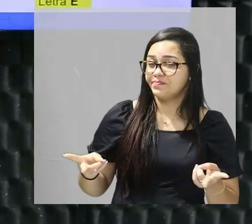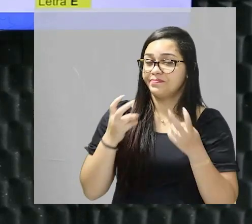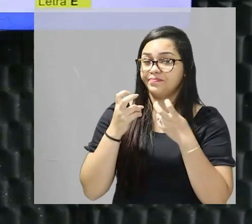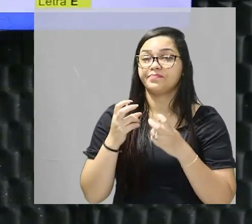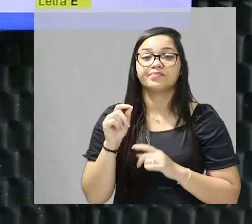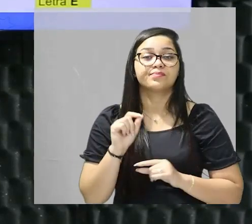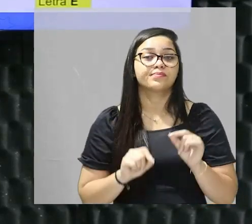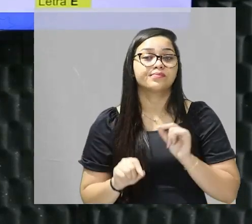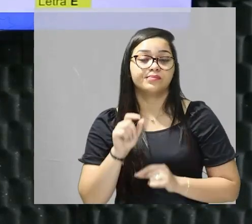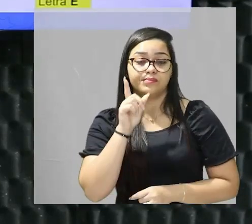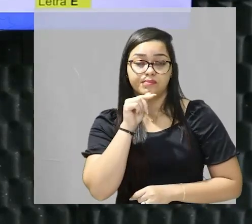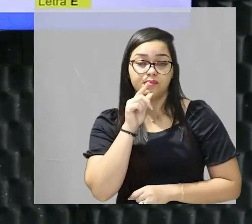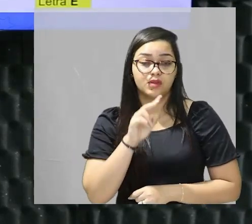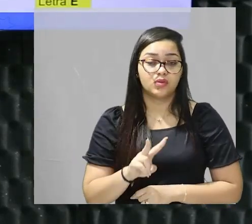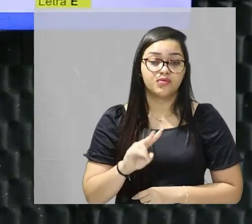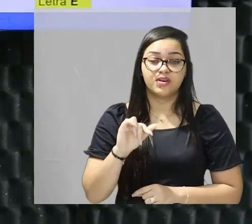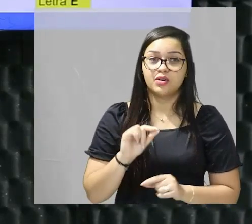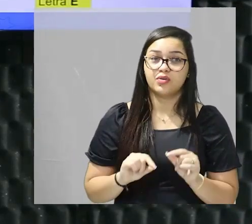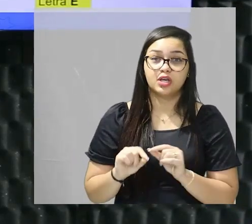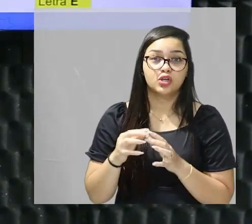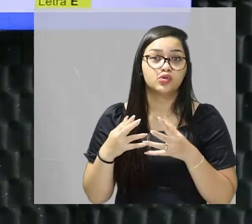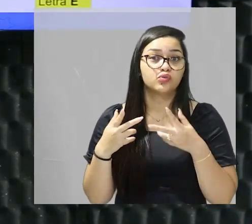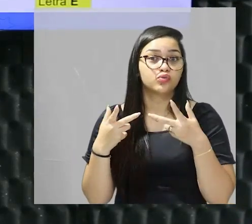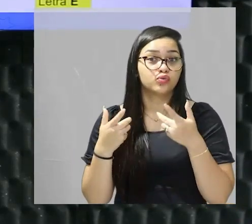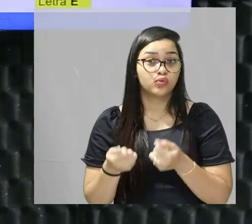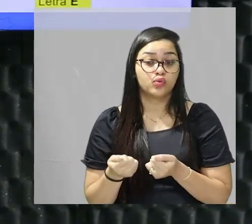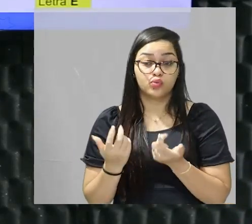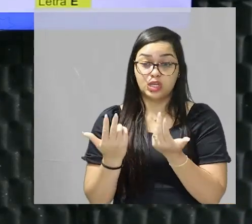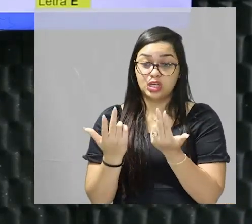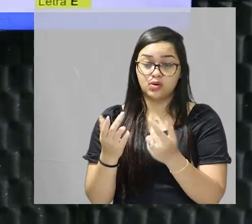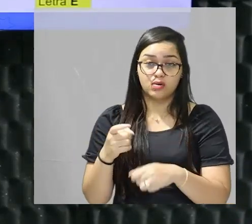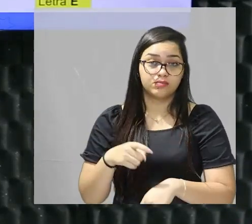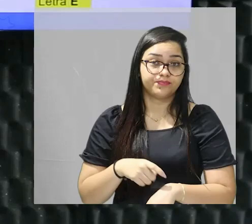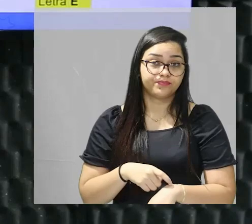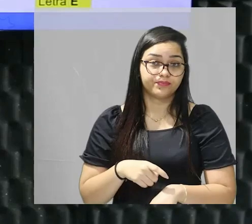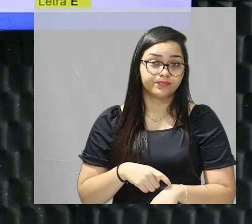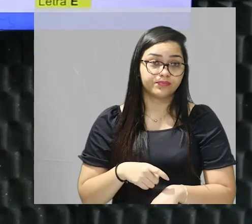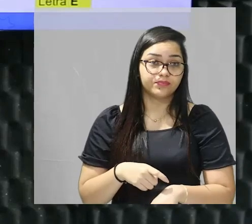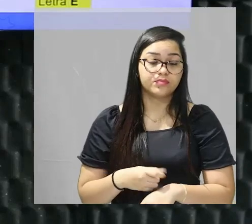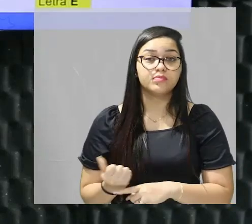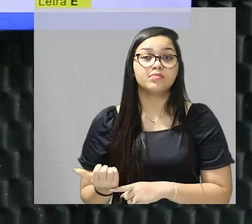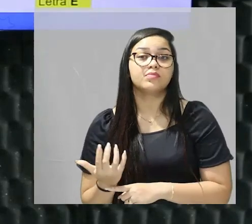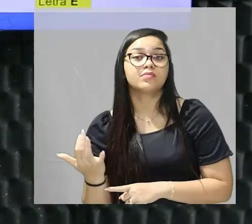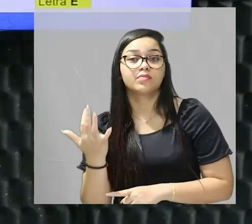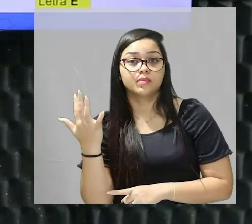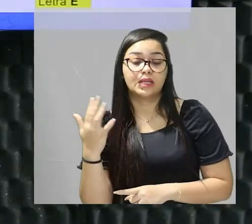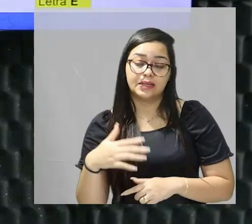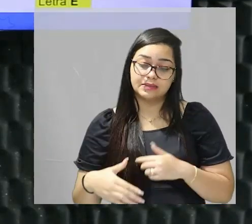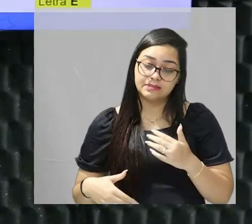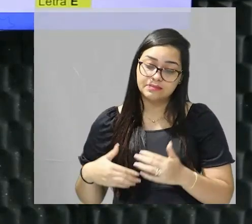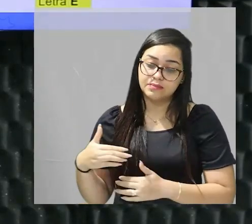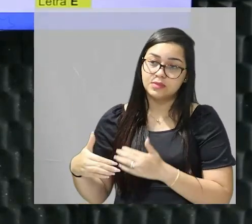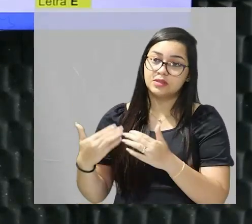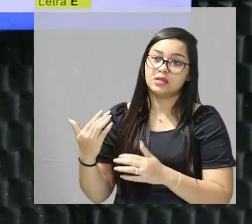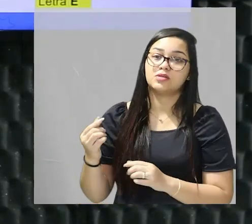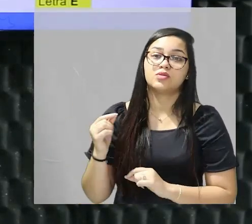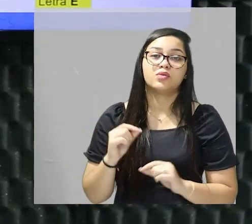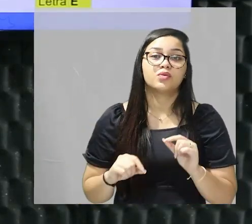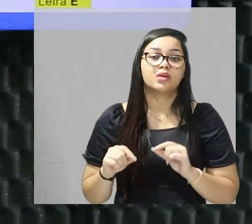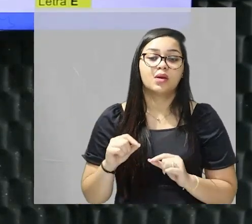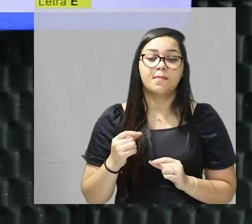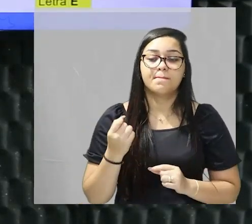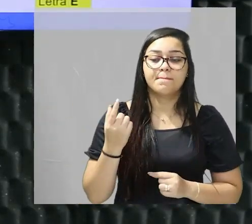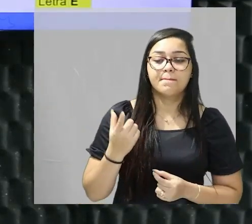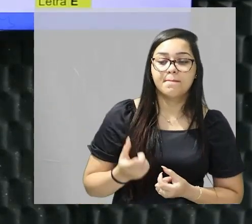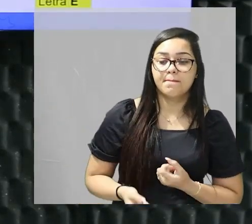atenção, o líquido não vai passar totalmente ao mesmo tempo para o estado gasoso. Esse processo é aos